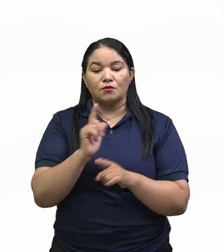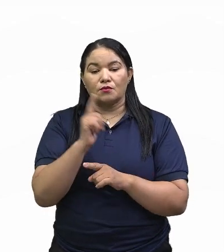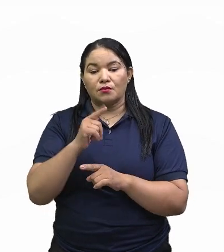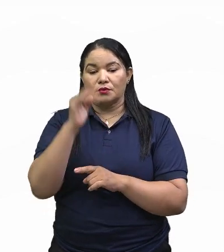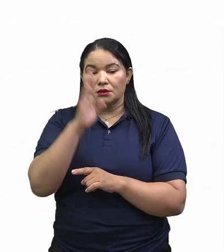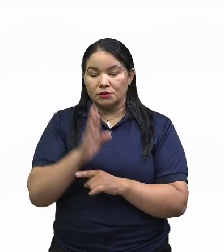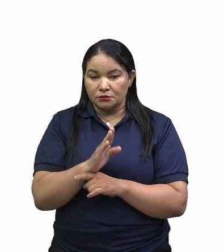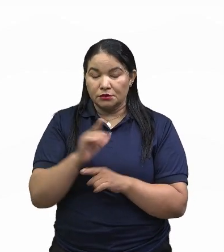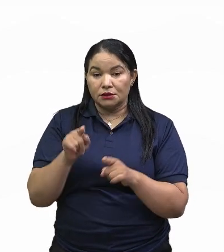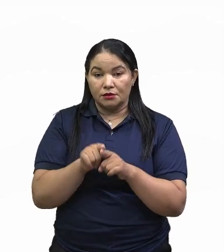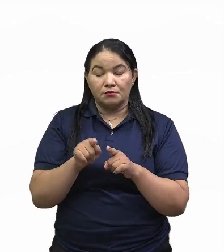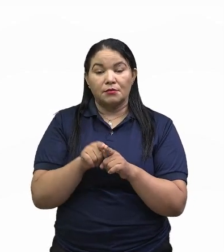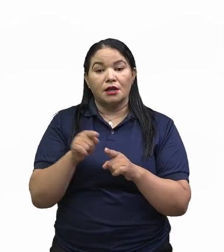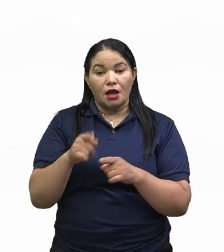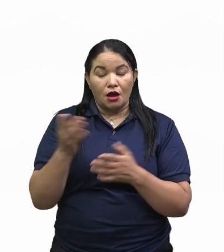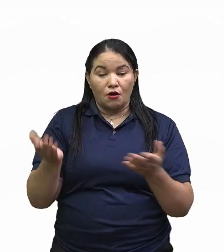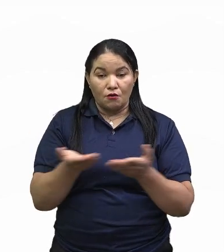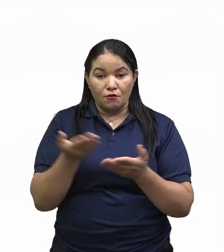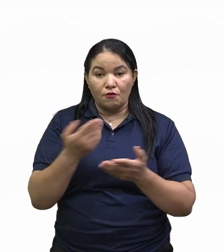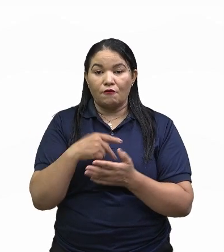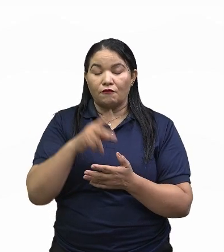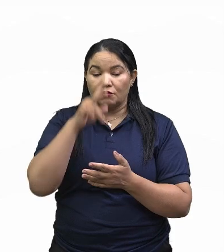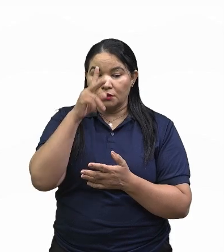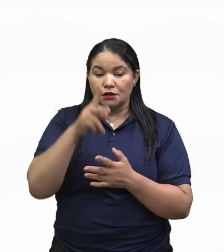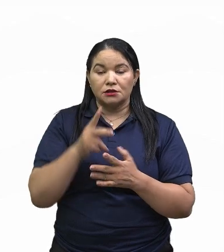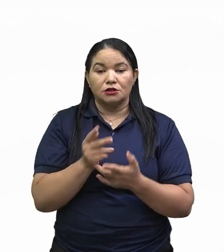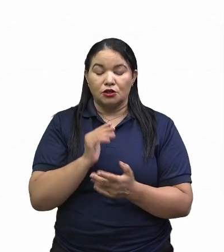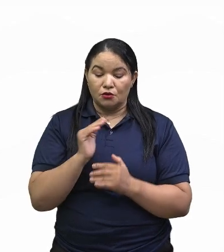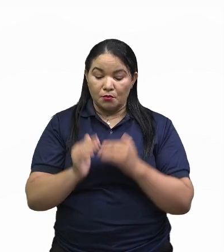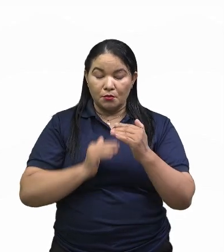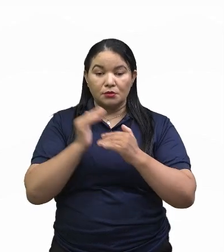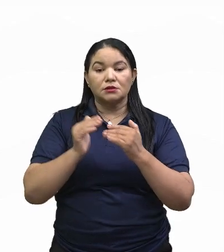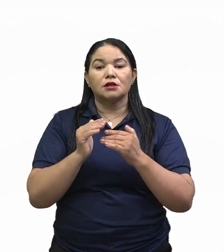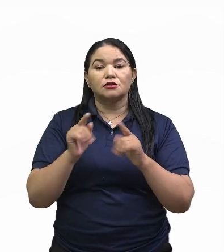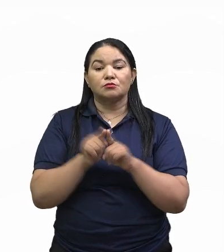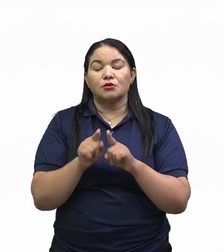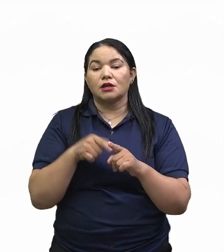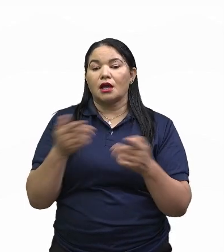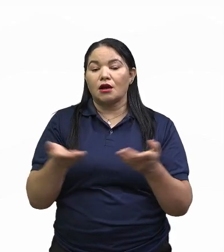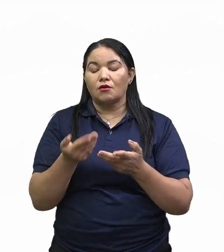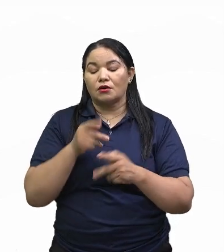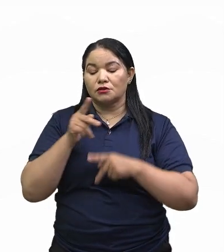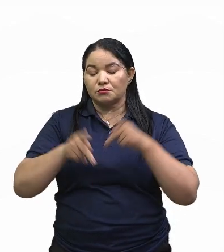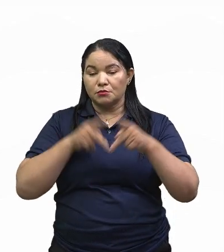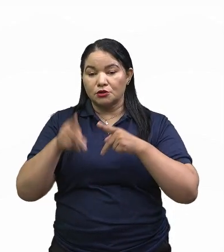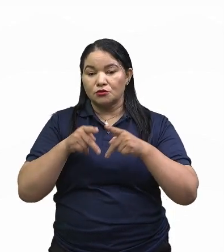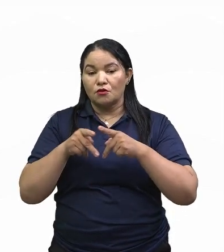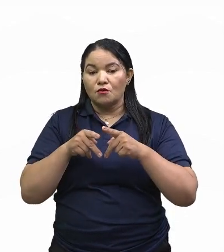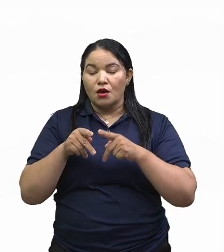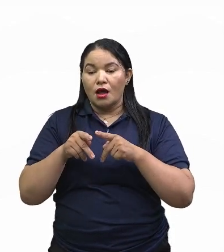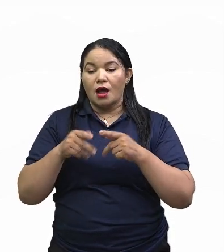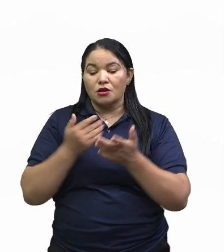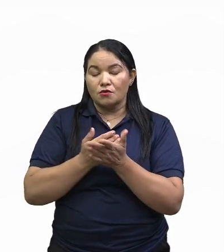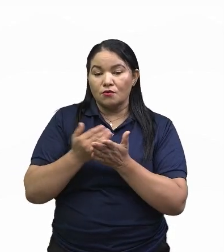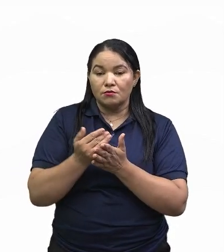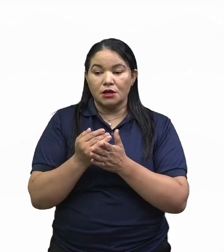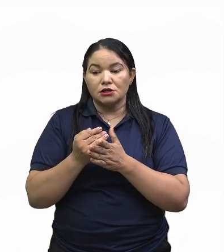ser fortalecido durante esse processo, né? As pessoas elas vão começar a se unir em prol